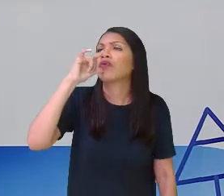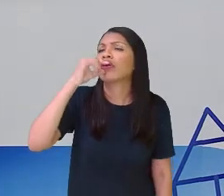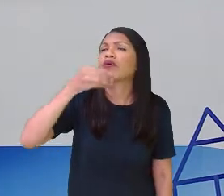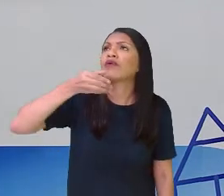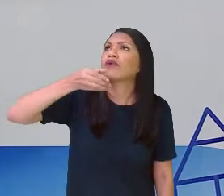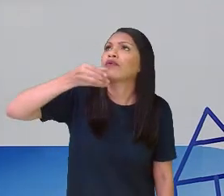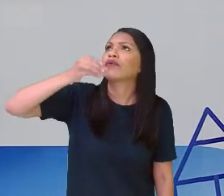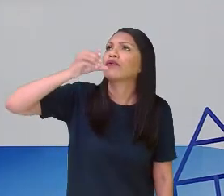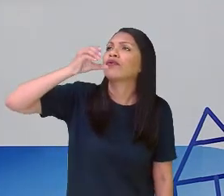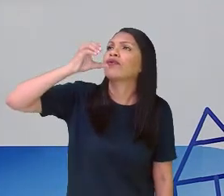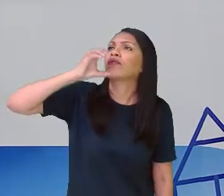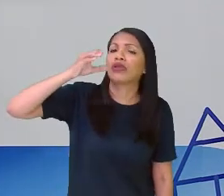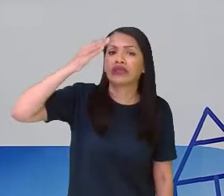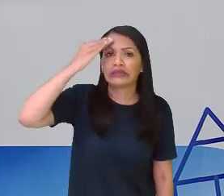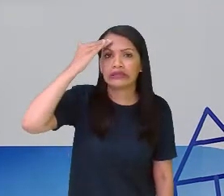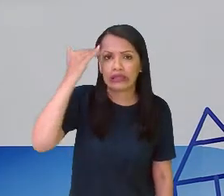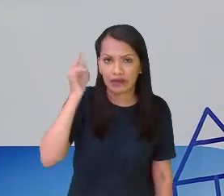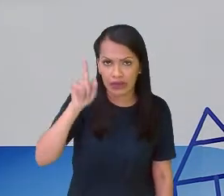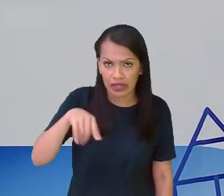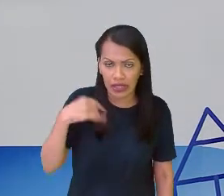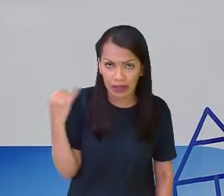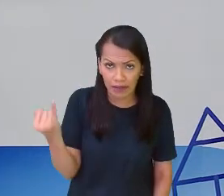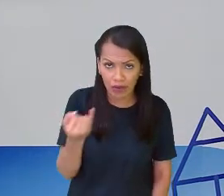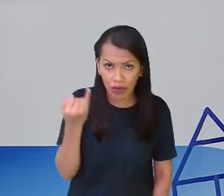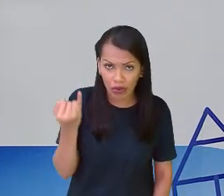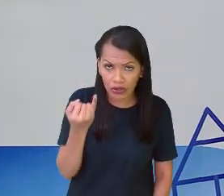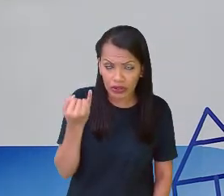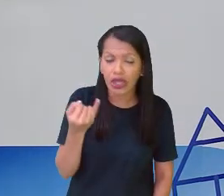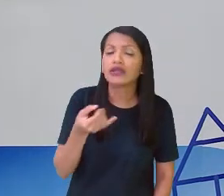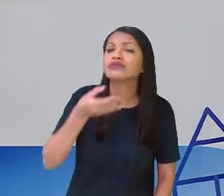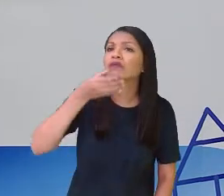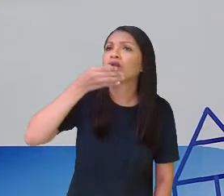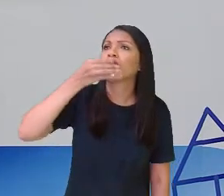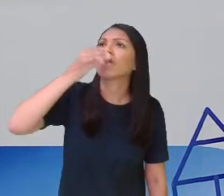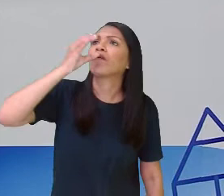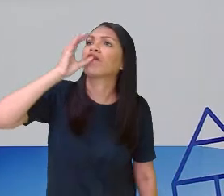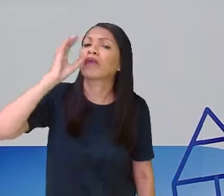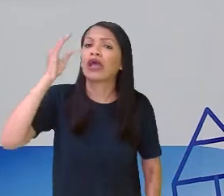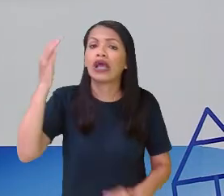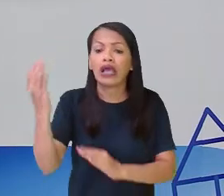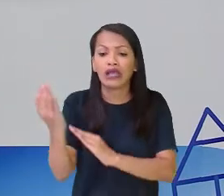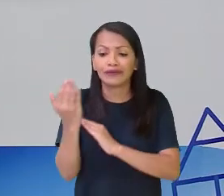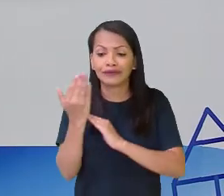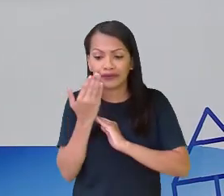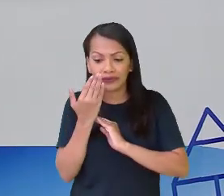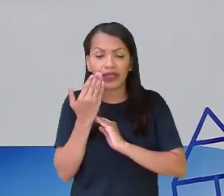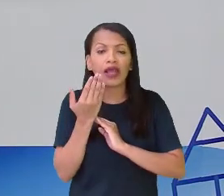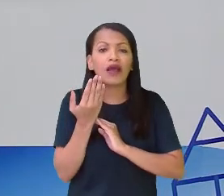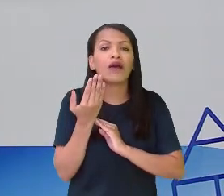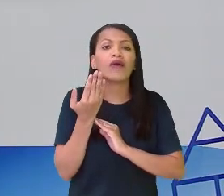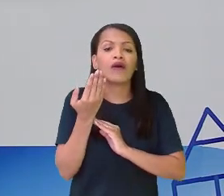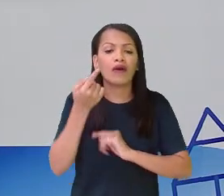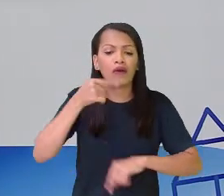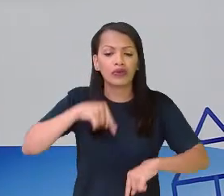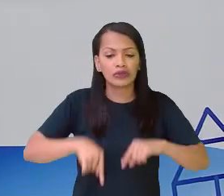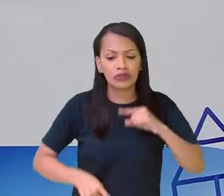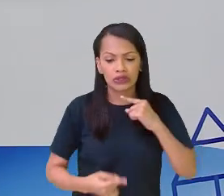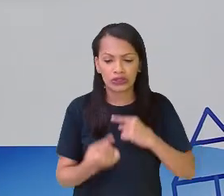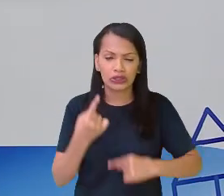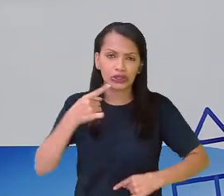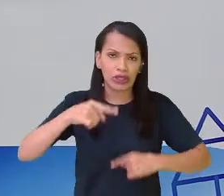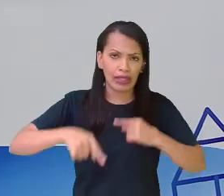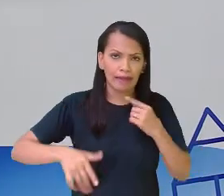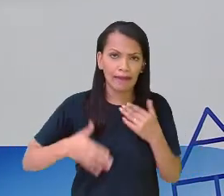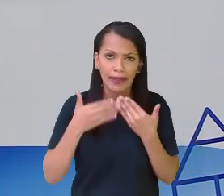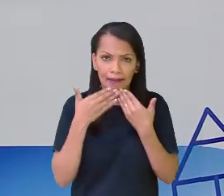Vocês sabem que é importante, né? A gente tomar um copinho de água em jejum, né? Ajuda ao sistema funcionar melhor. Vocês